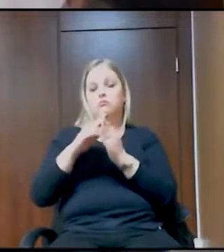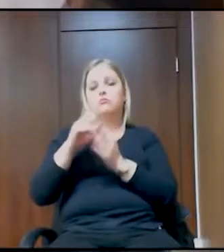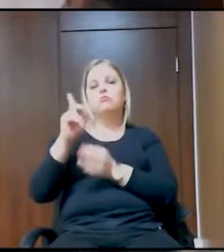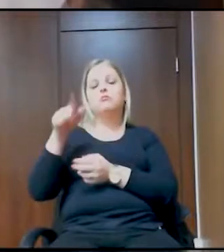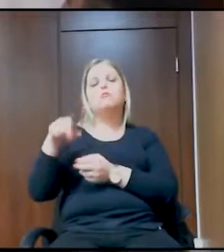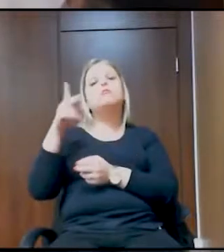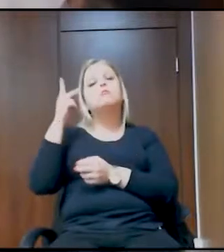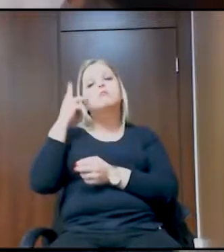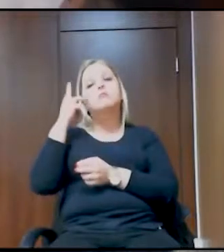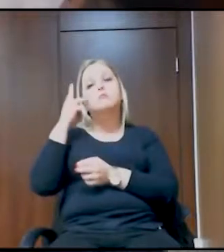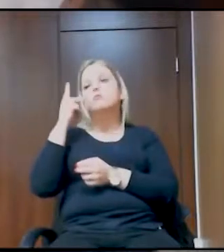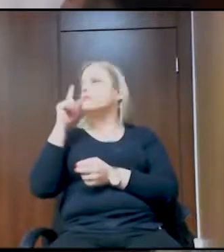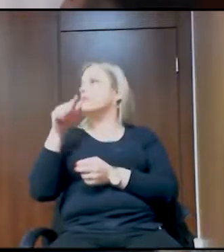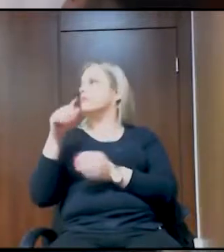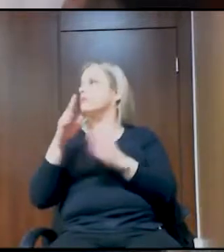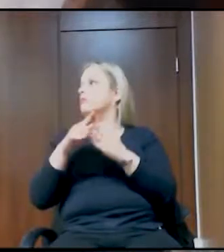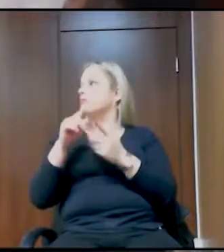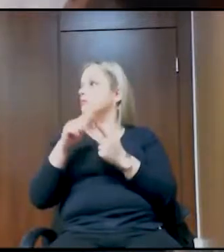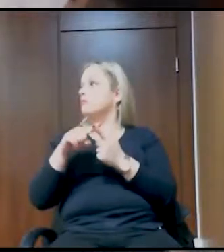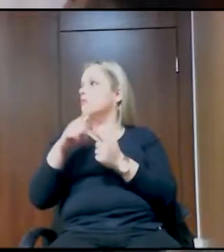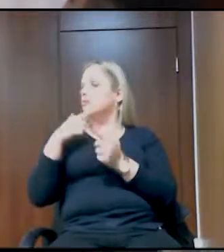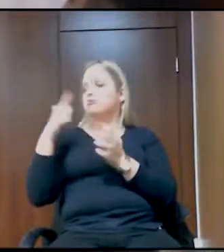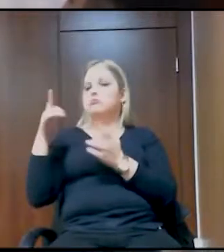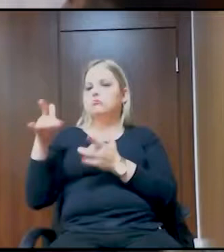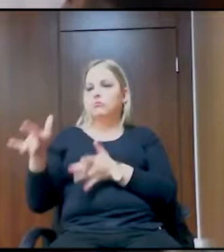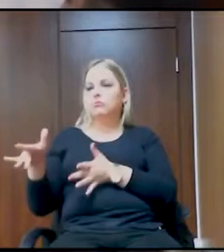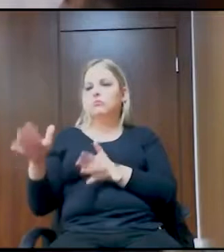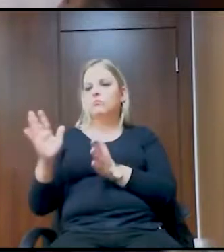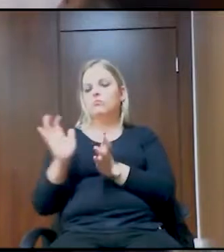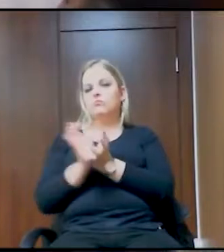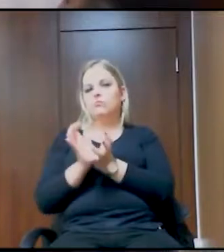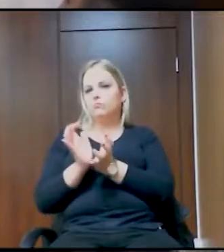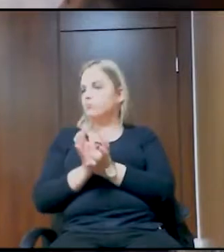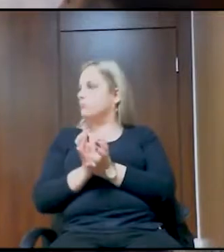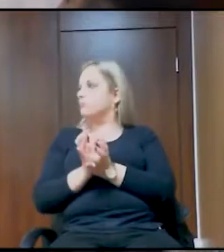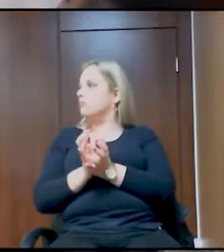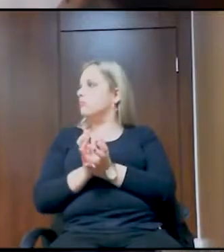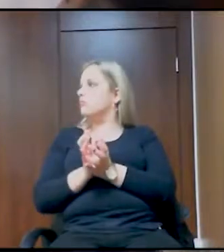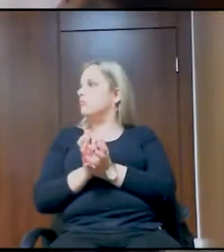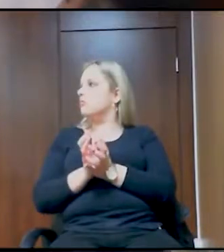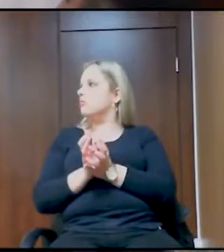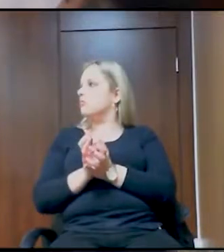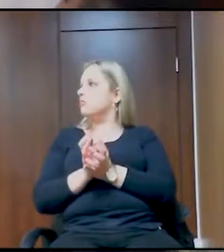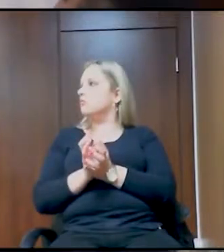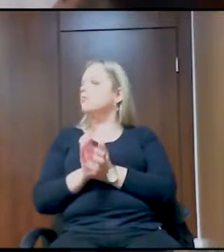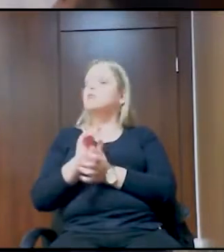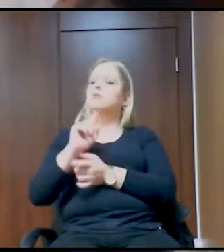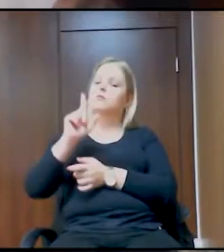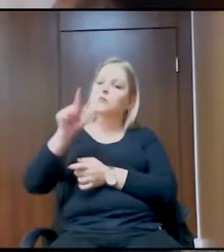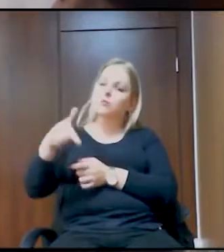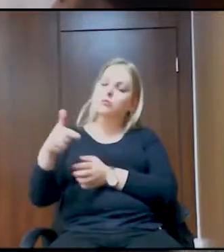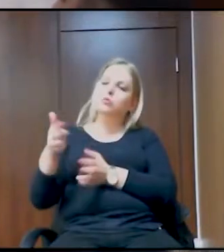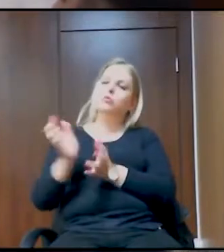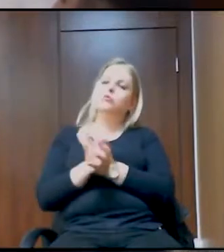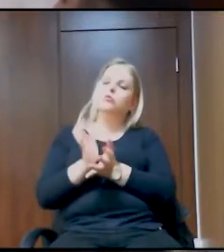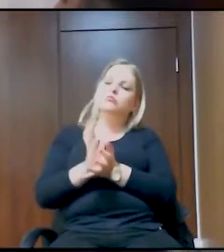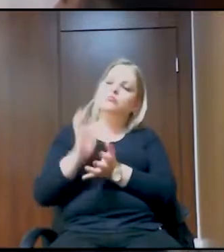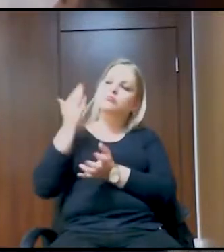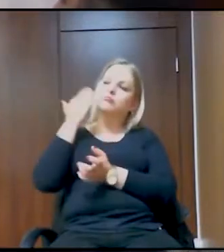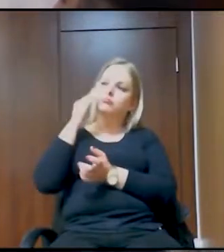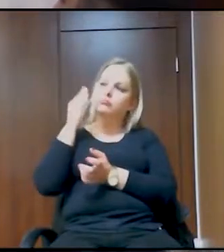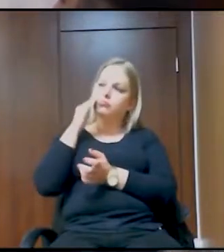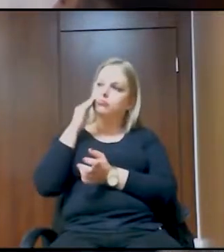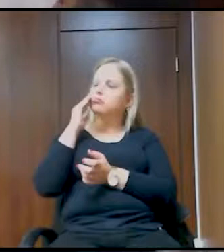São Paulo. A igreja tinha abandonado alguns grupos e aí nisso um grupo entendeu, depois da queda